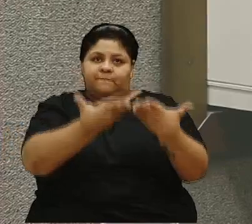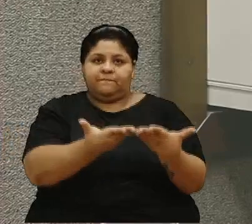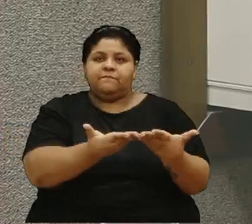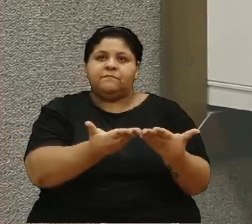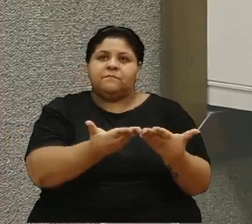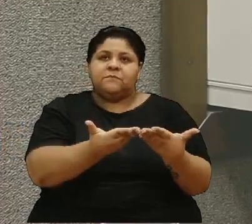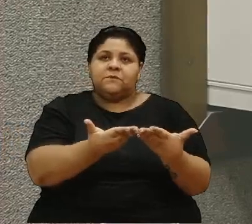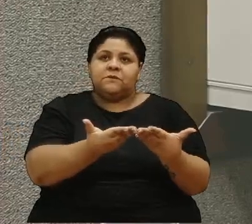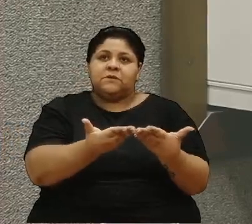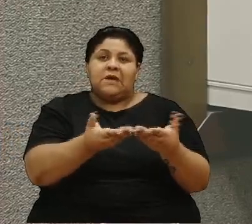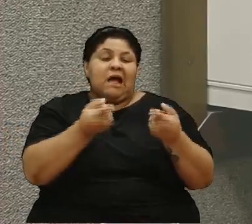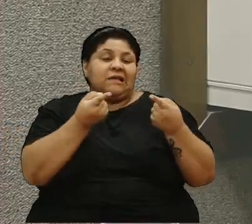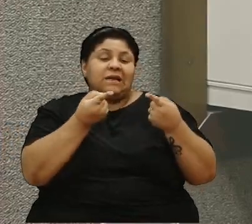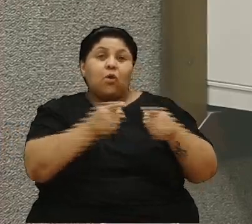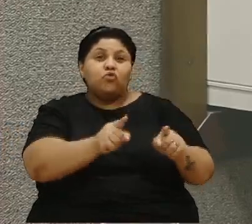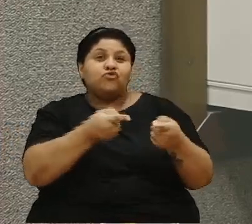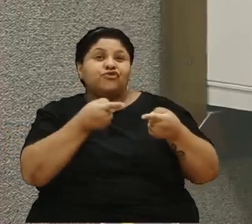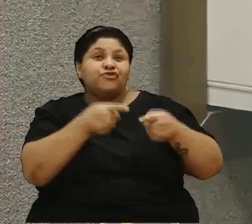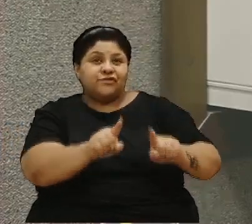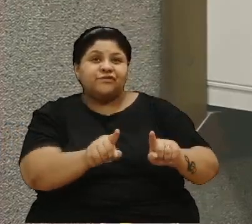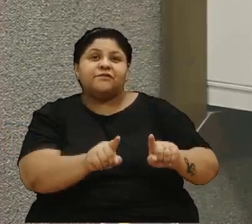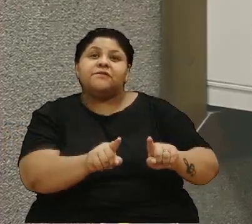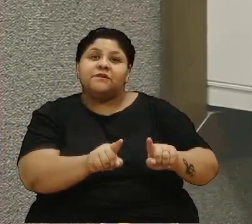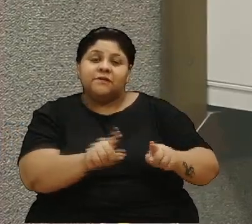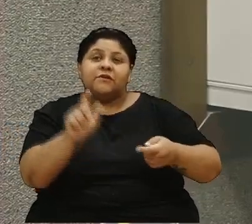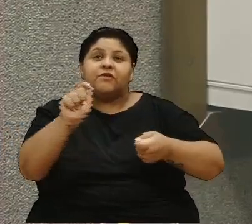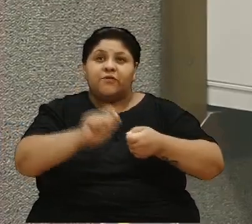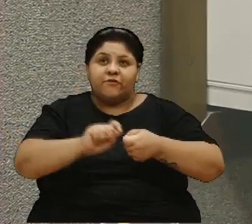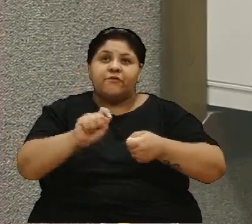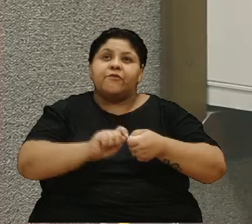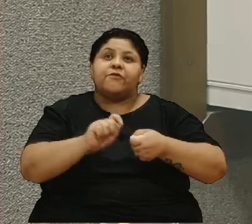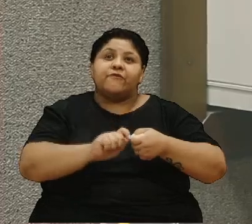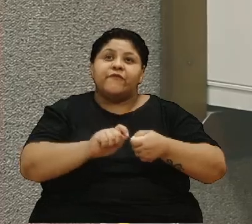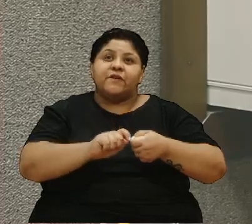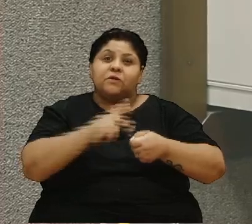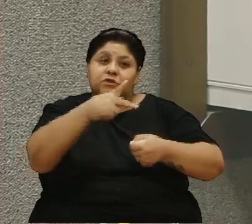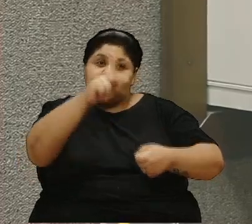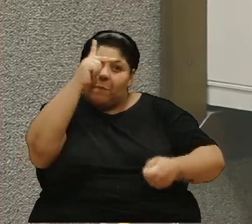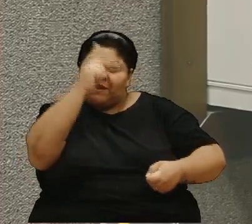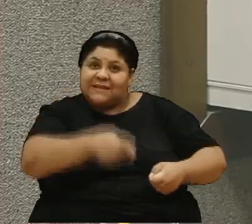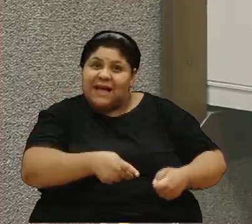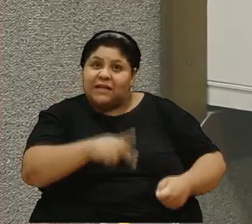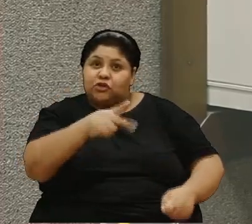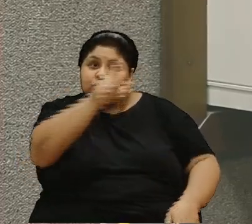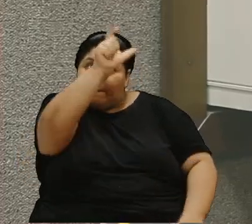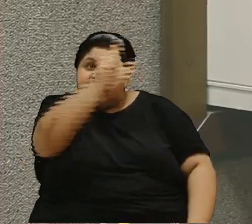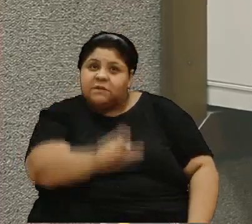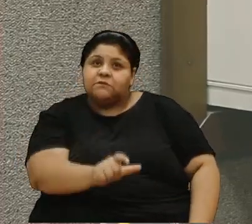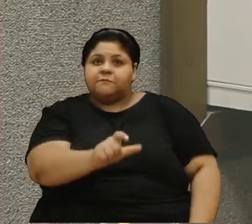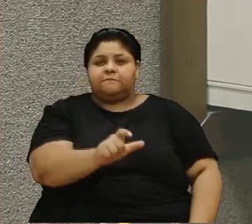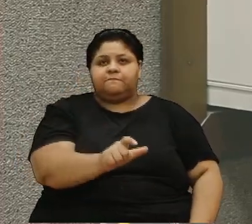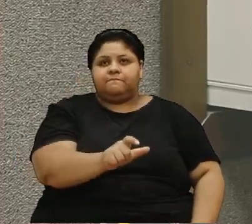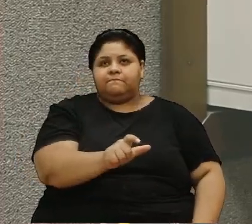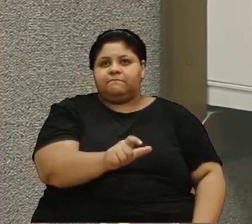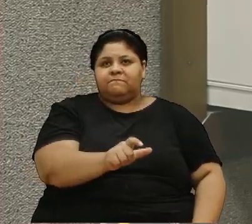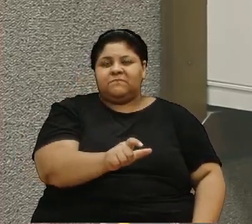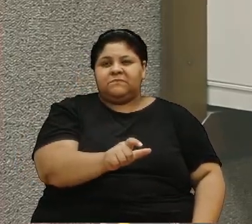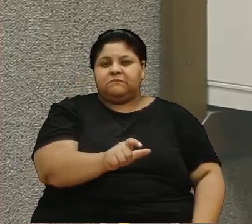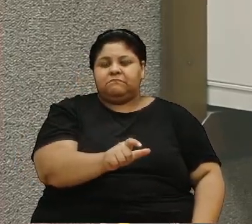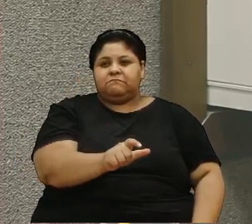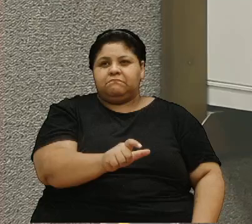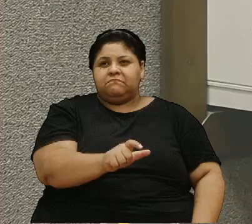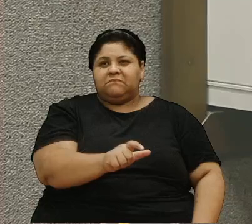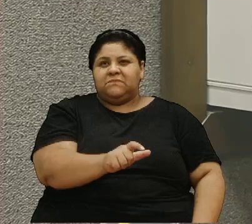as acusações vis que foram feitas ao seu mandato, à sua pessoa, né? Nesse sentido, uma